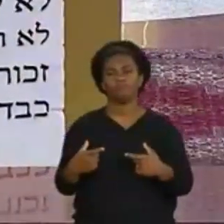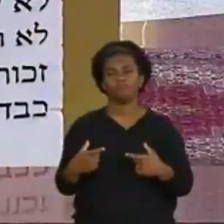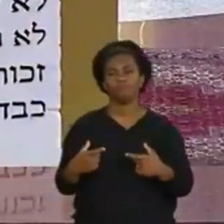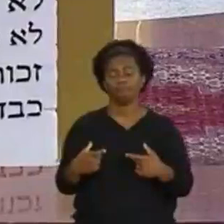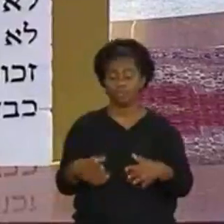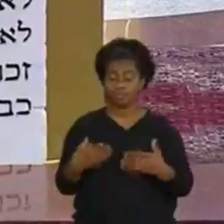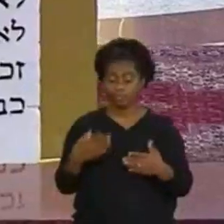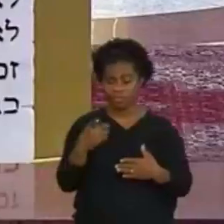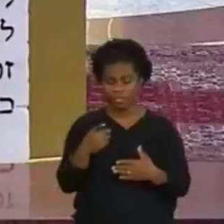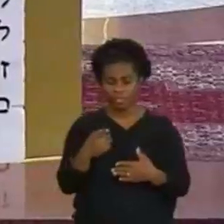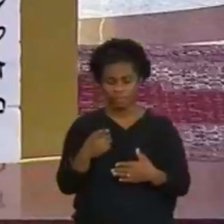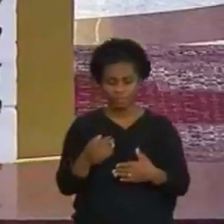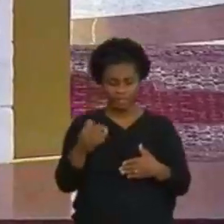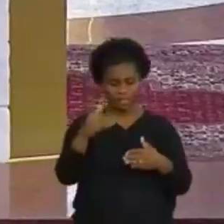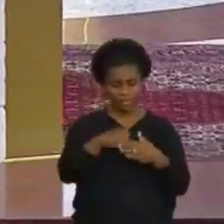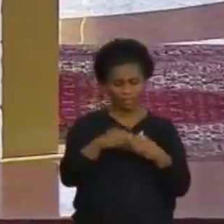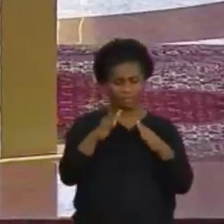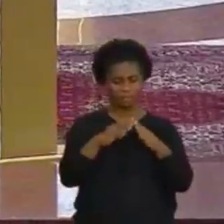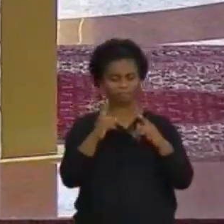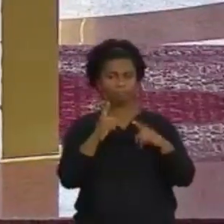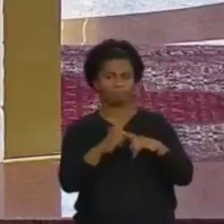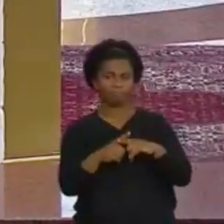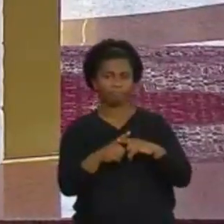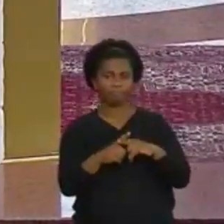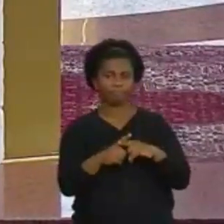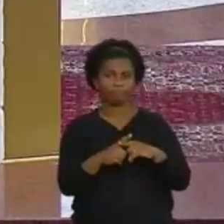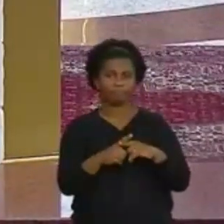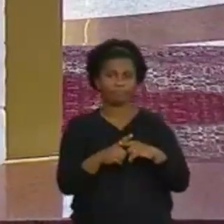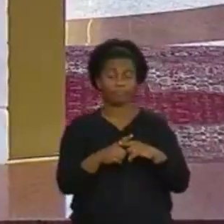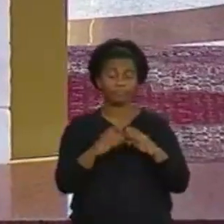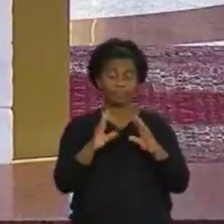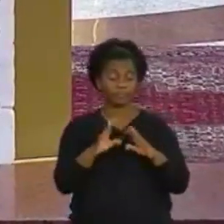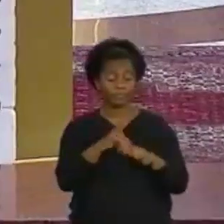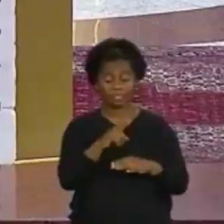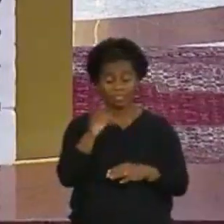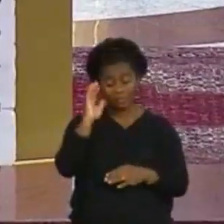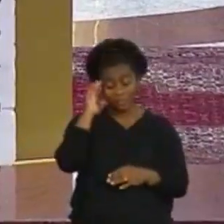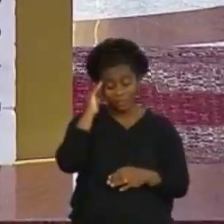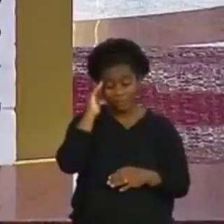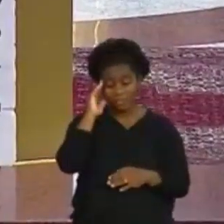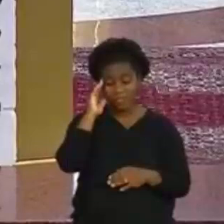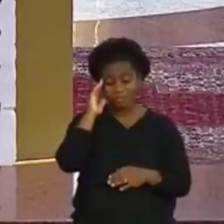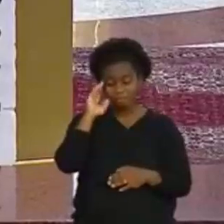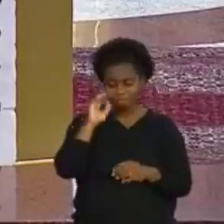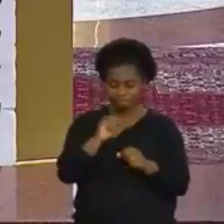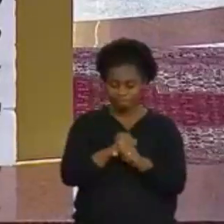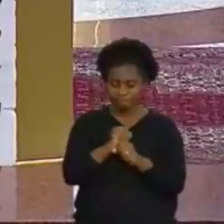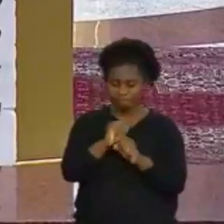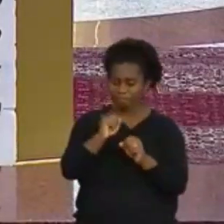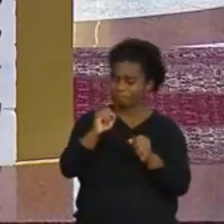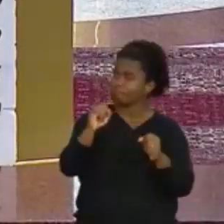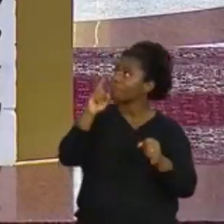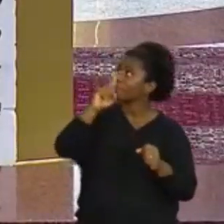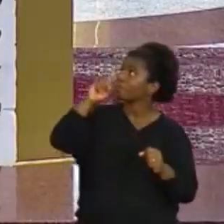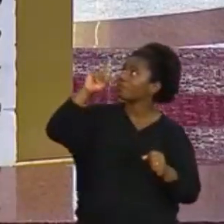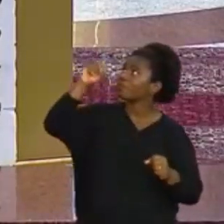Então você fica dentro da igreja, mas você não entende a grandeza desse